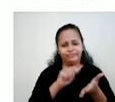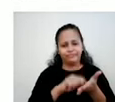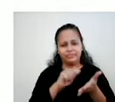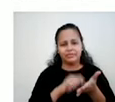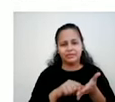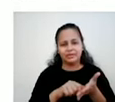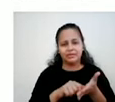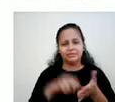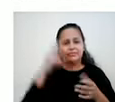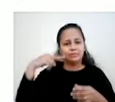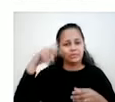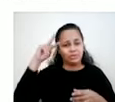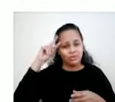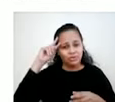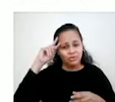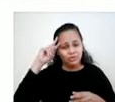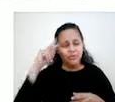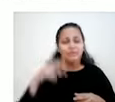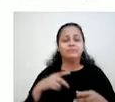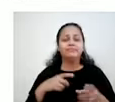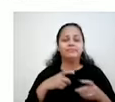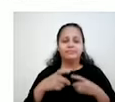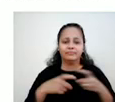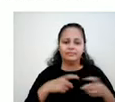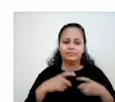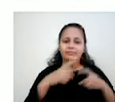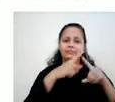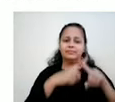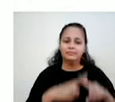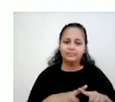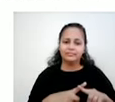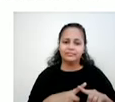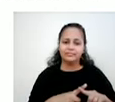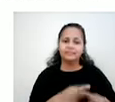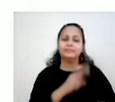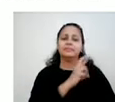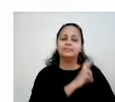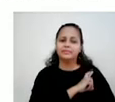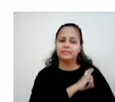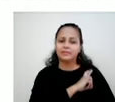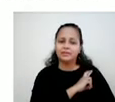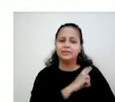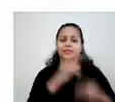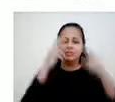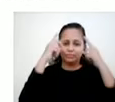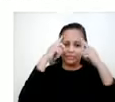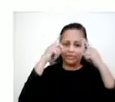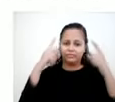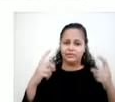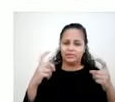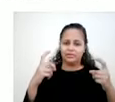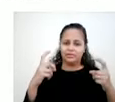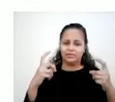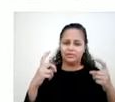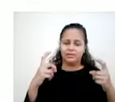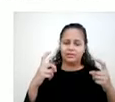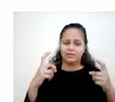escreveu uma história das cruzadas na qual a responsabilidade pela violência,